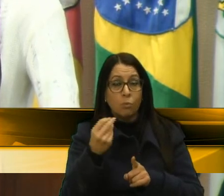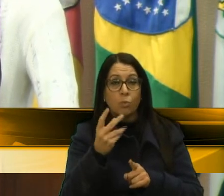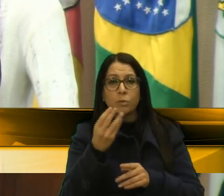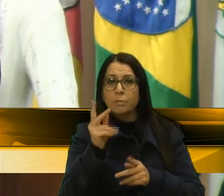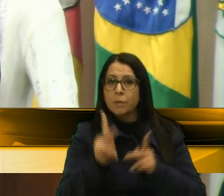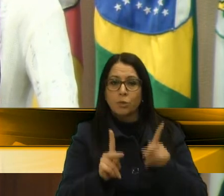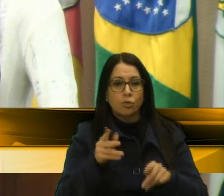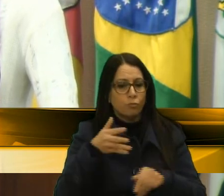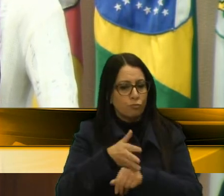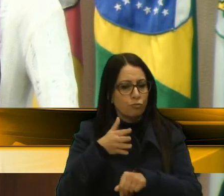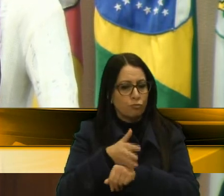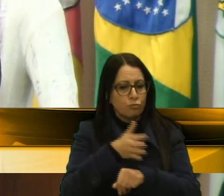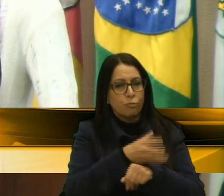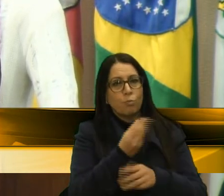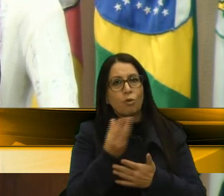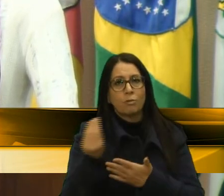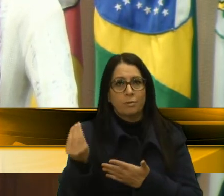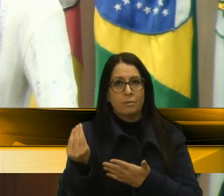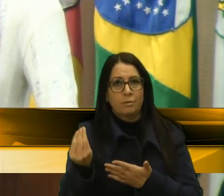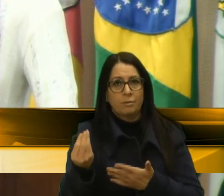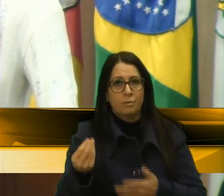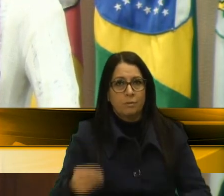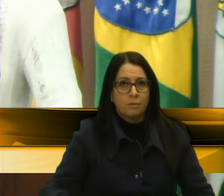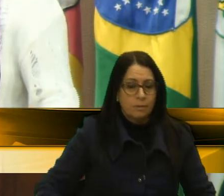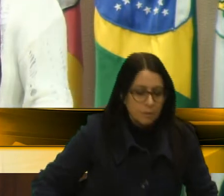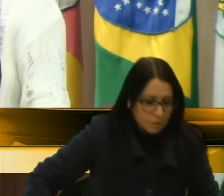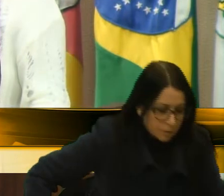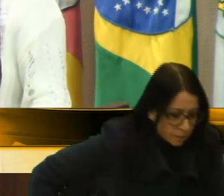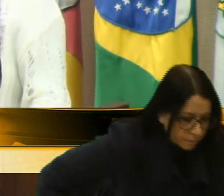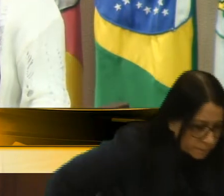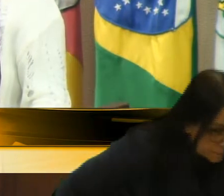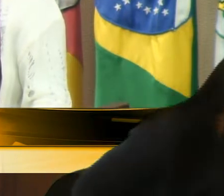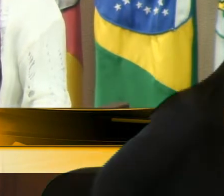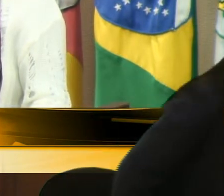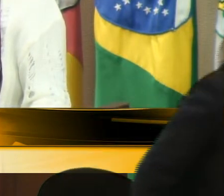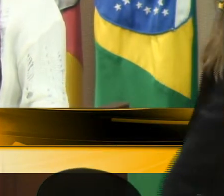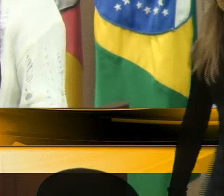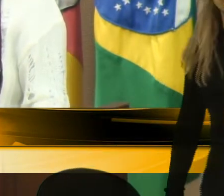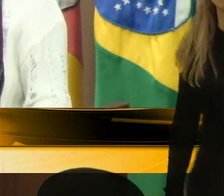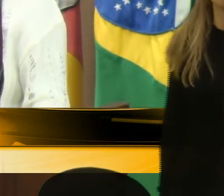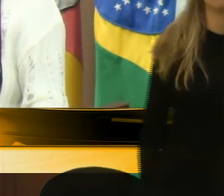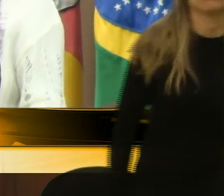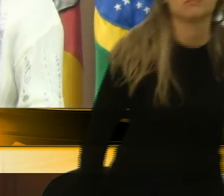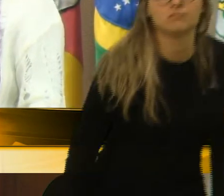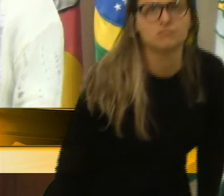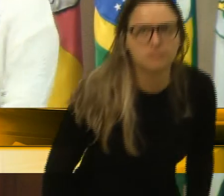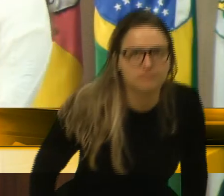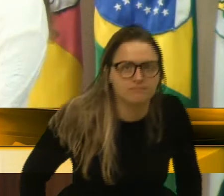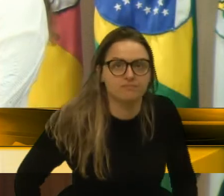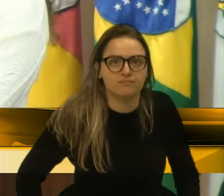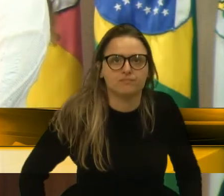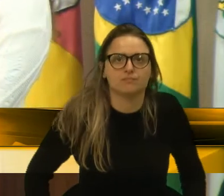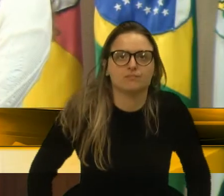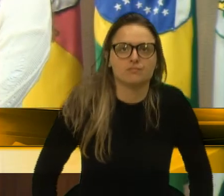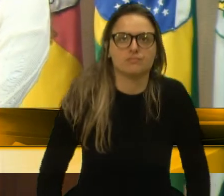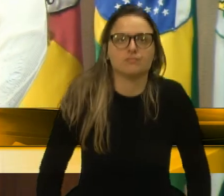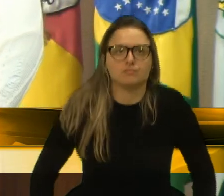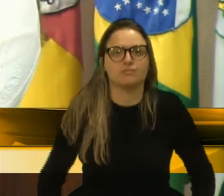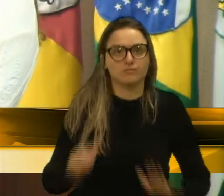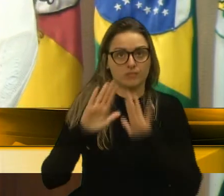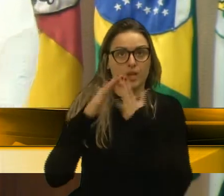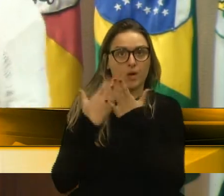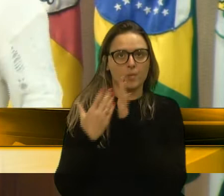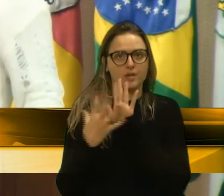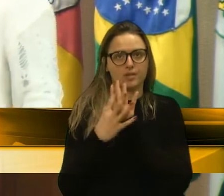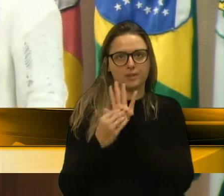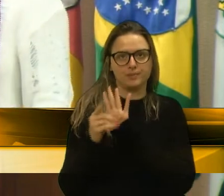pessoas passaram por lá. É uma instituição referência. O seu à parte, vereador